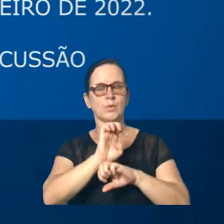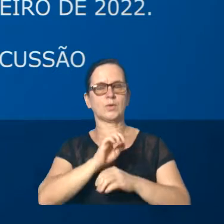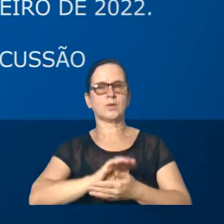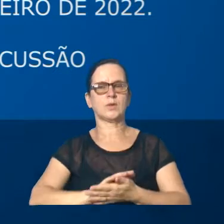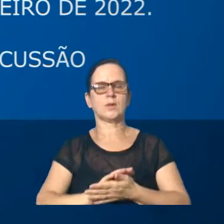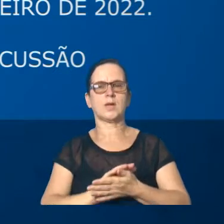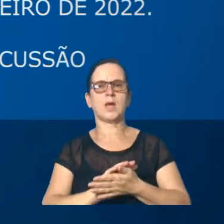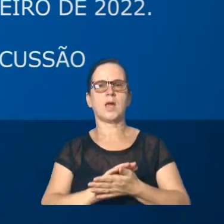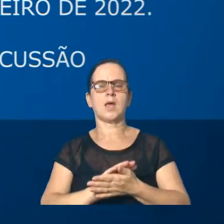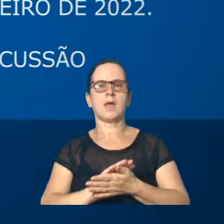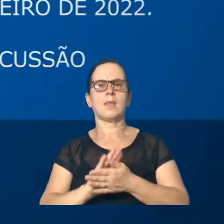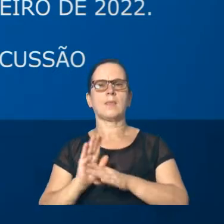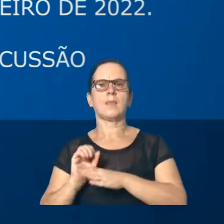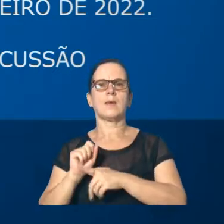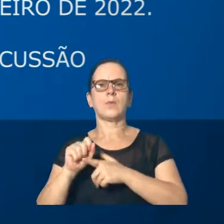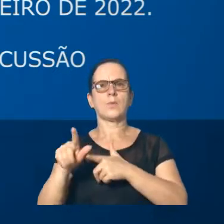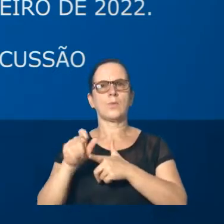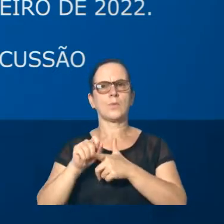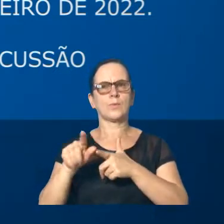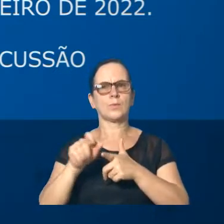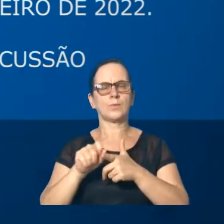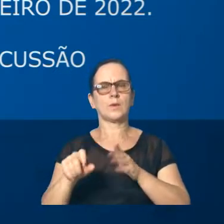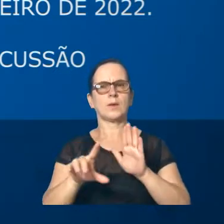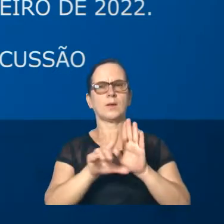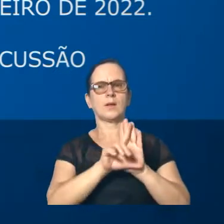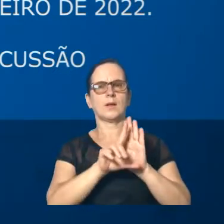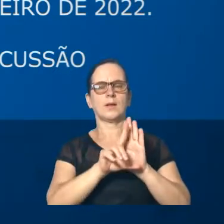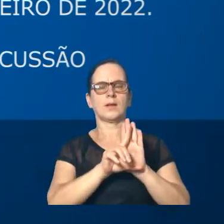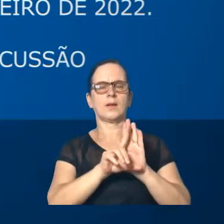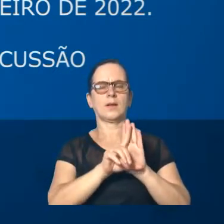prorrogar Bolsa Moradia, instituída pela lei número